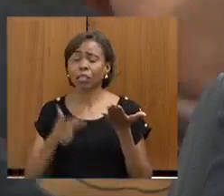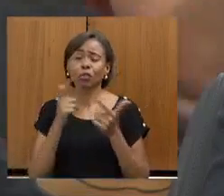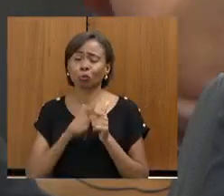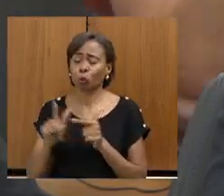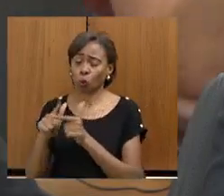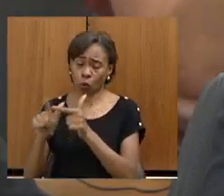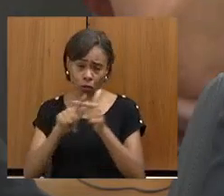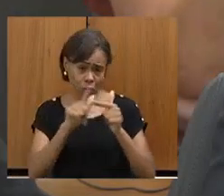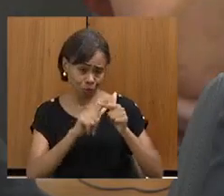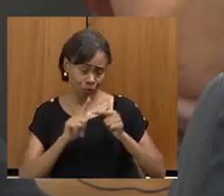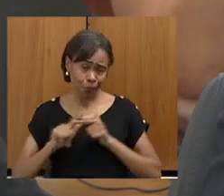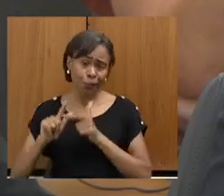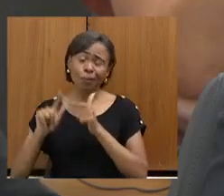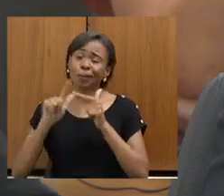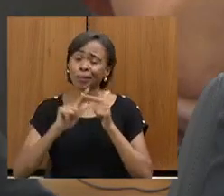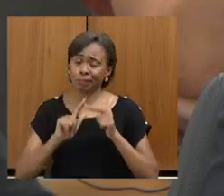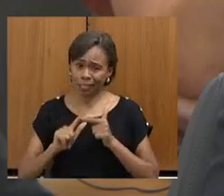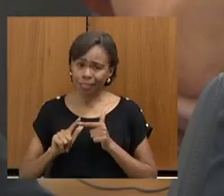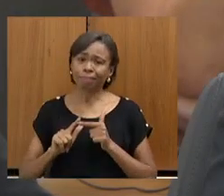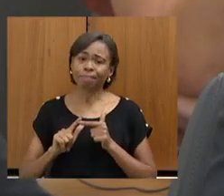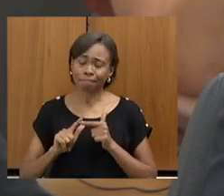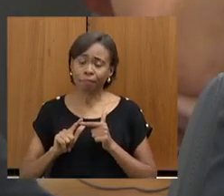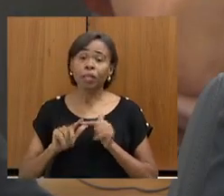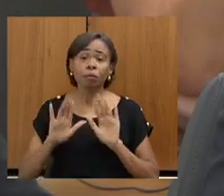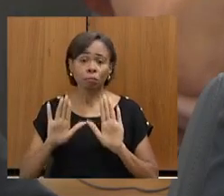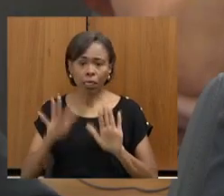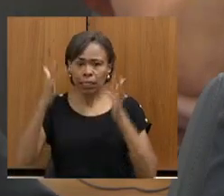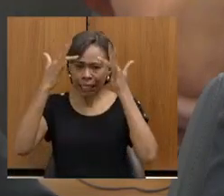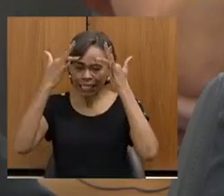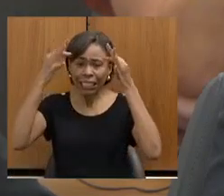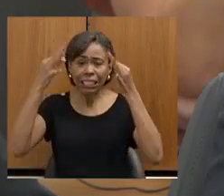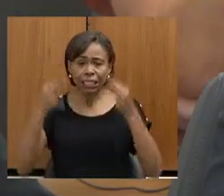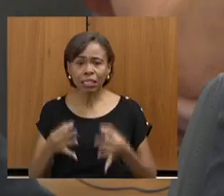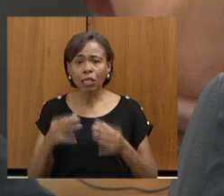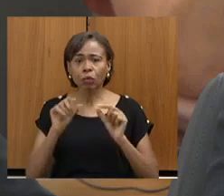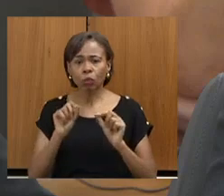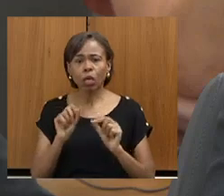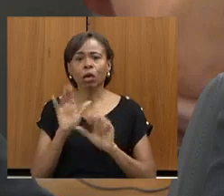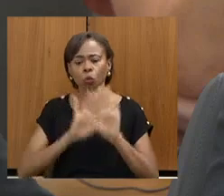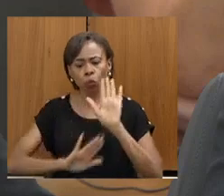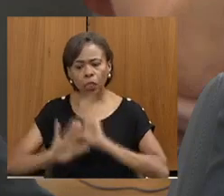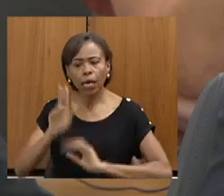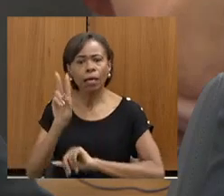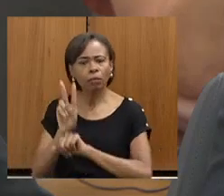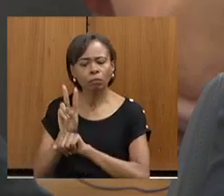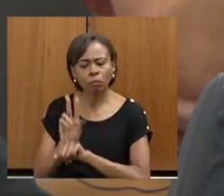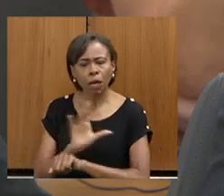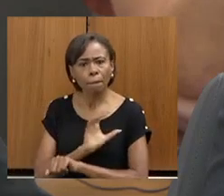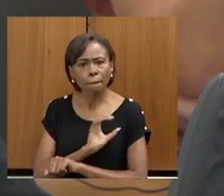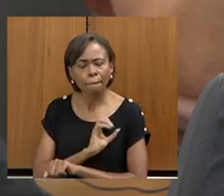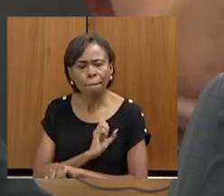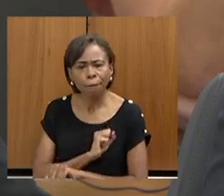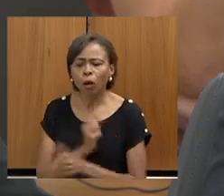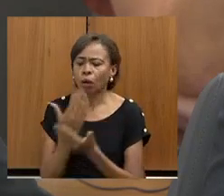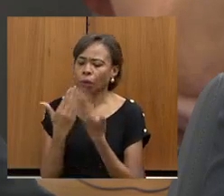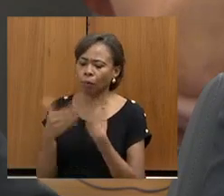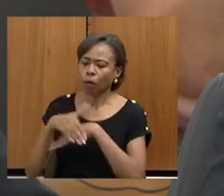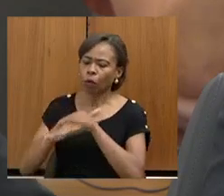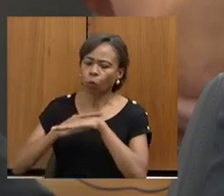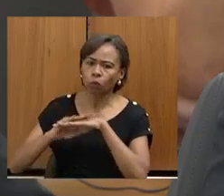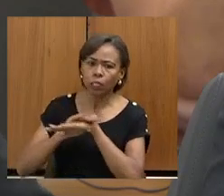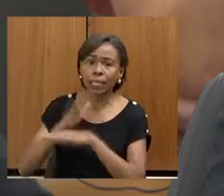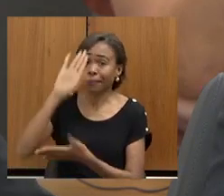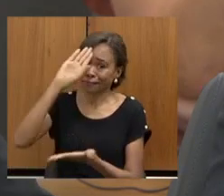as outras necessidades. Mas temos certeza que com cuidado, amor, diálogo, compaixão e muita fé,